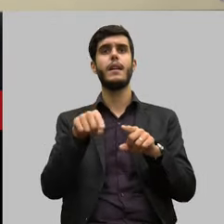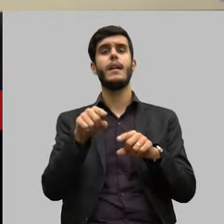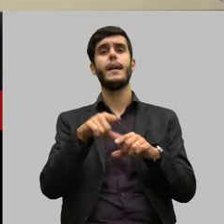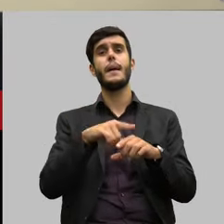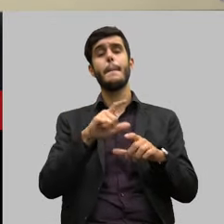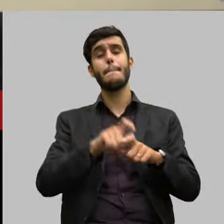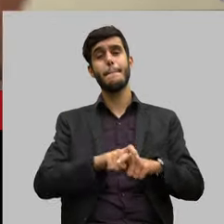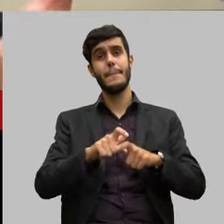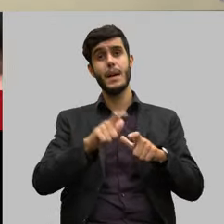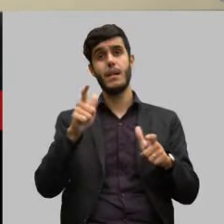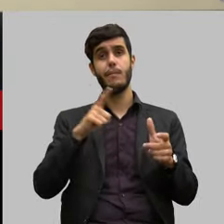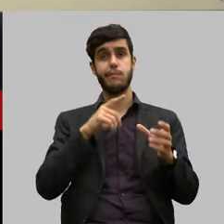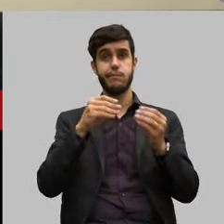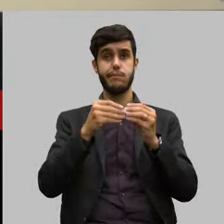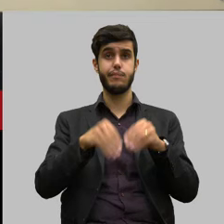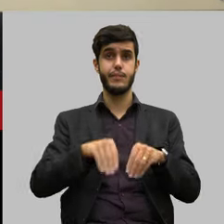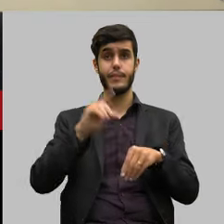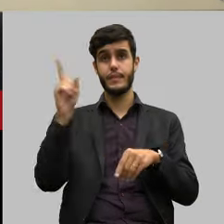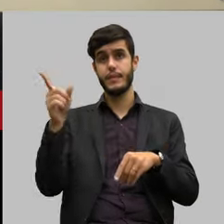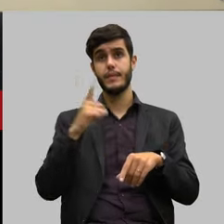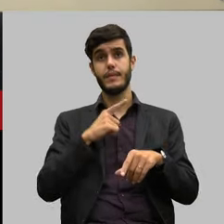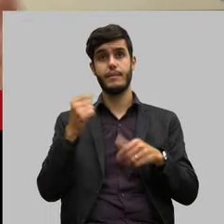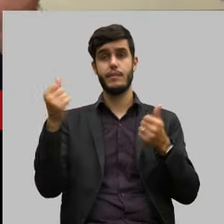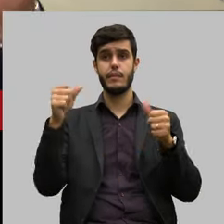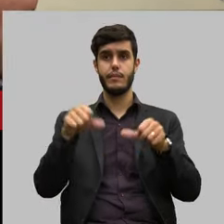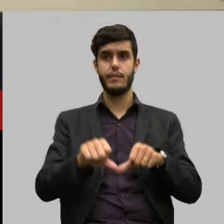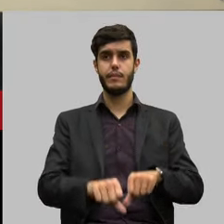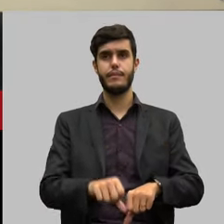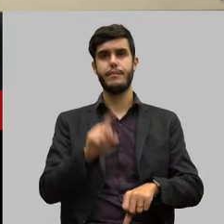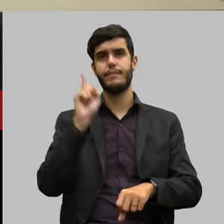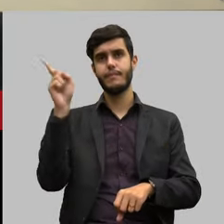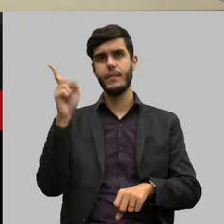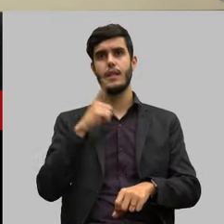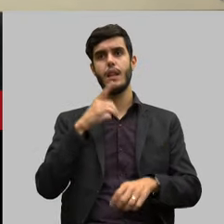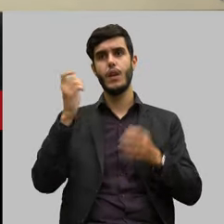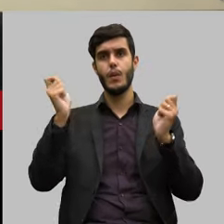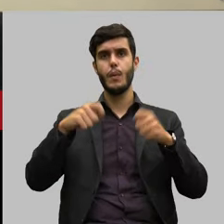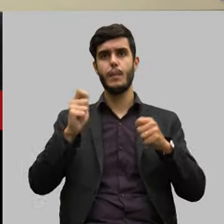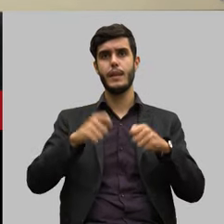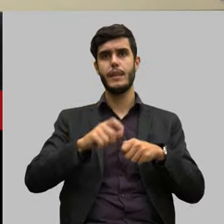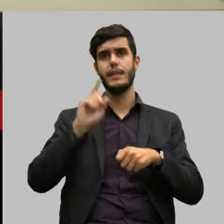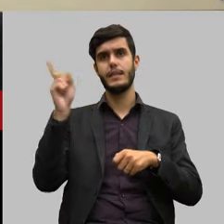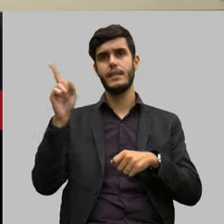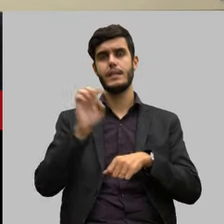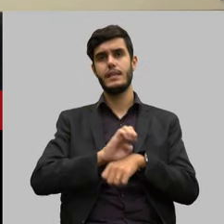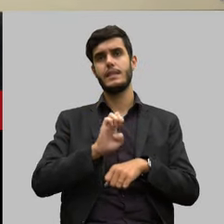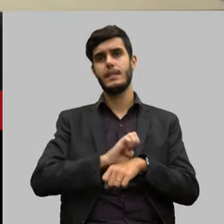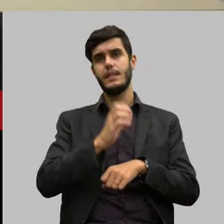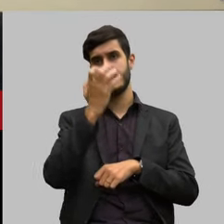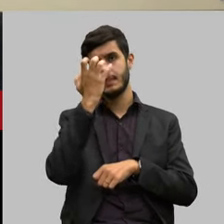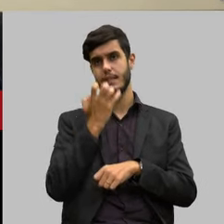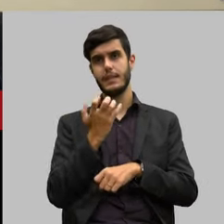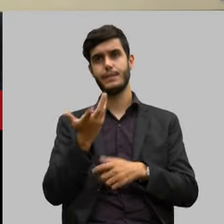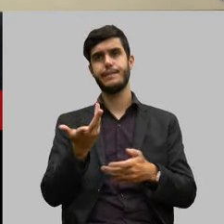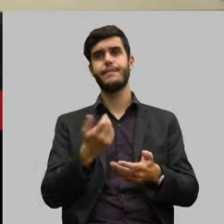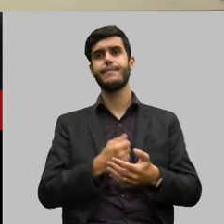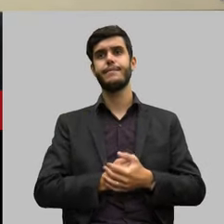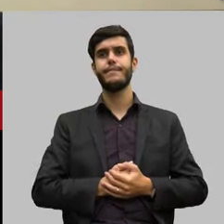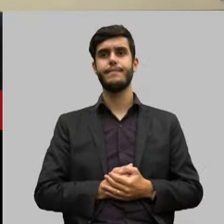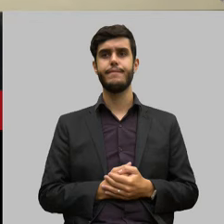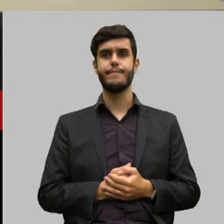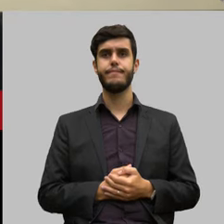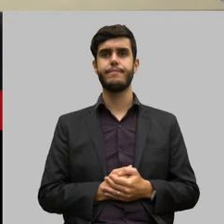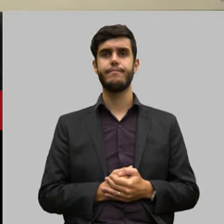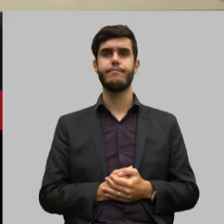estrago e negociou-se muito abaixo isso mostrou competência do Estado mostrou seriedade e